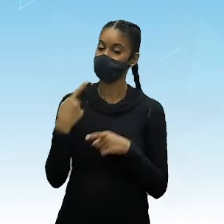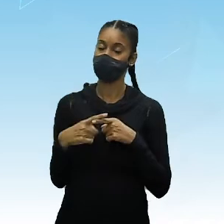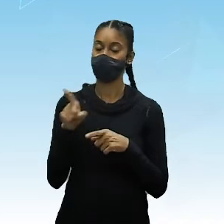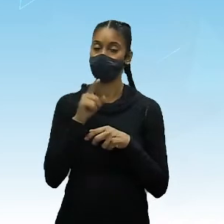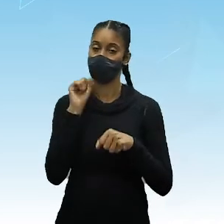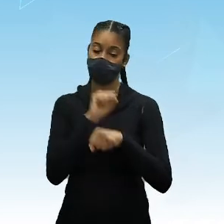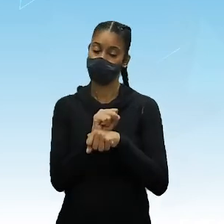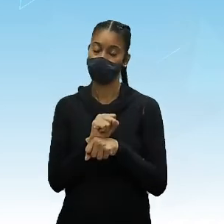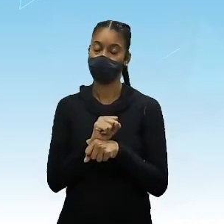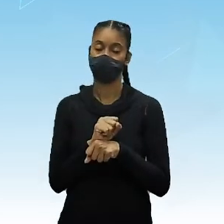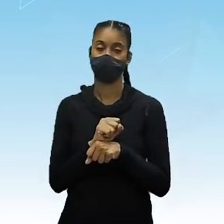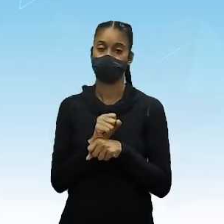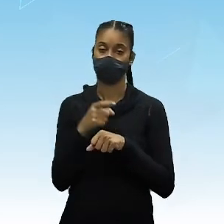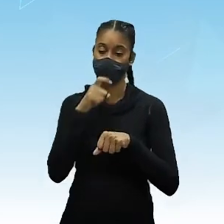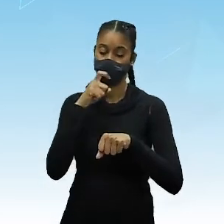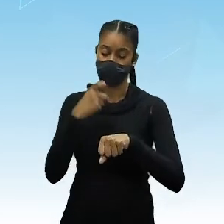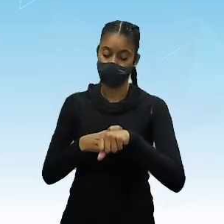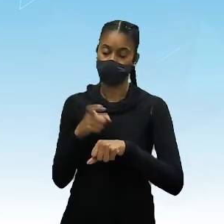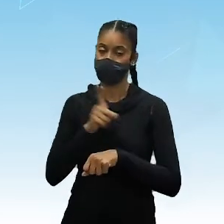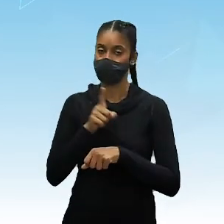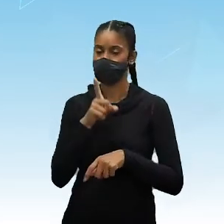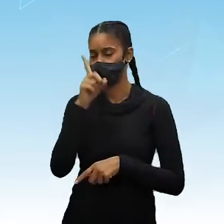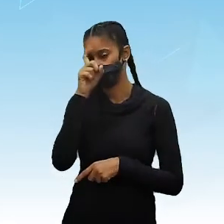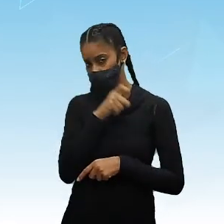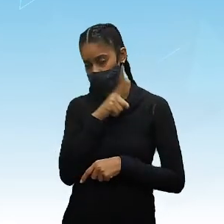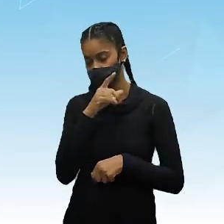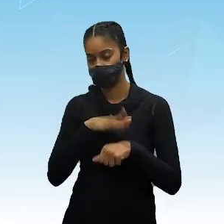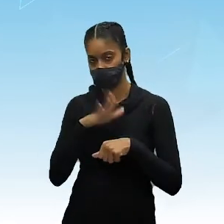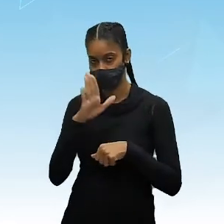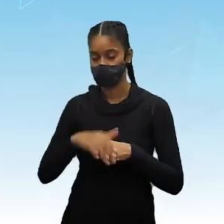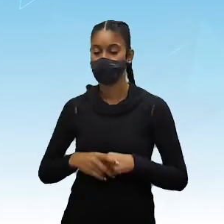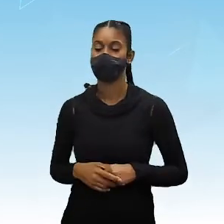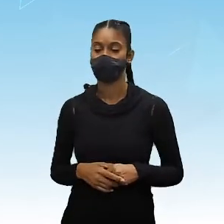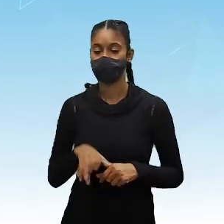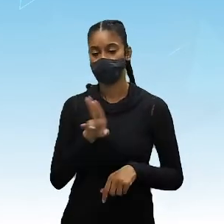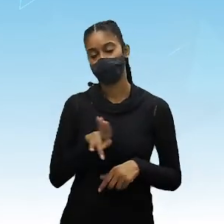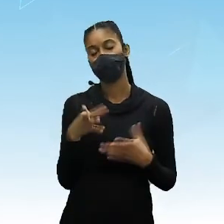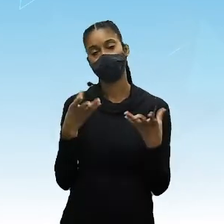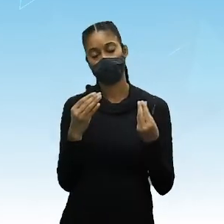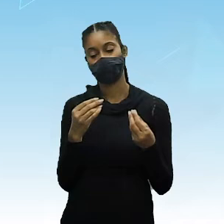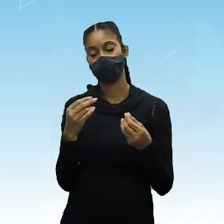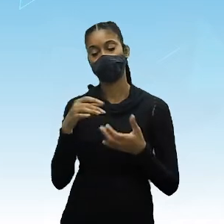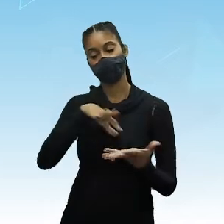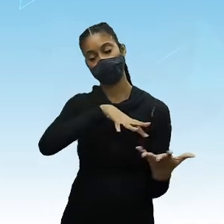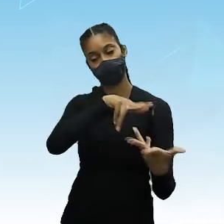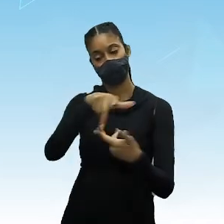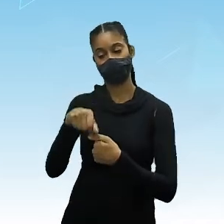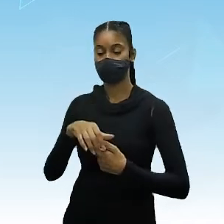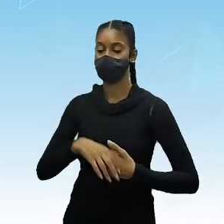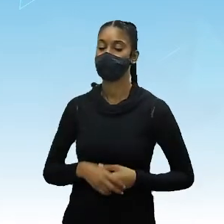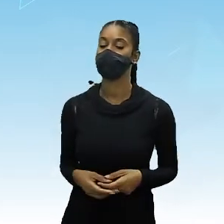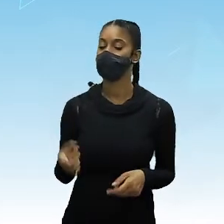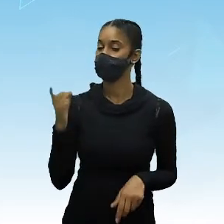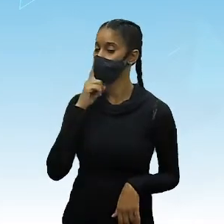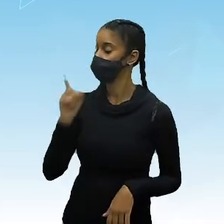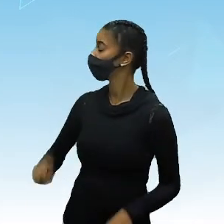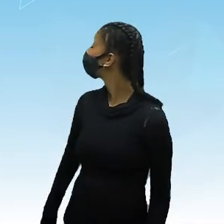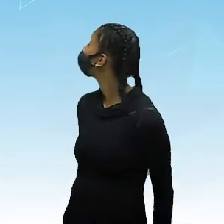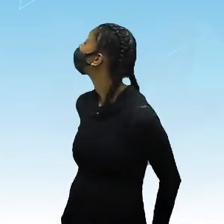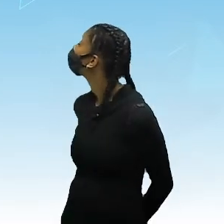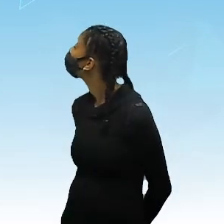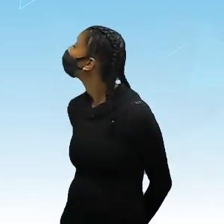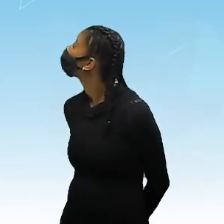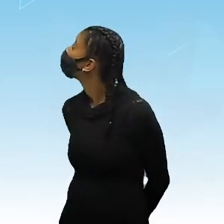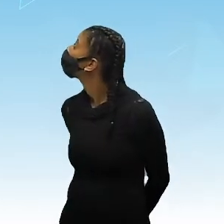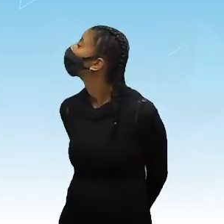O congelamento dele é mais difícil. Então, esse é um uso muito realizado mundo afora. Em países onde há